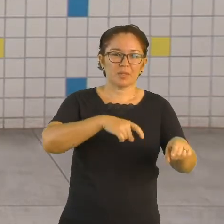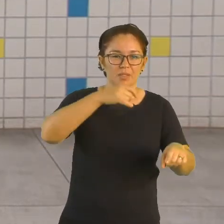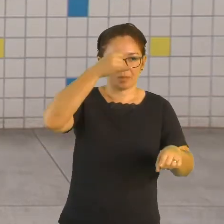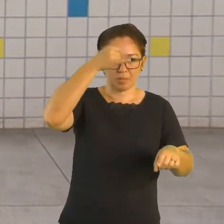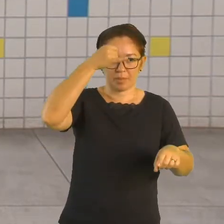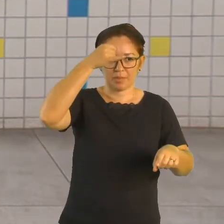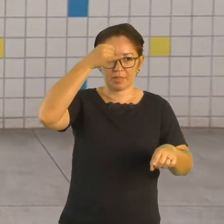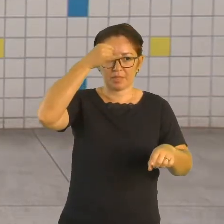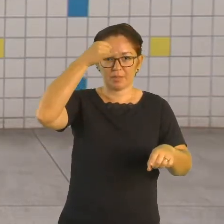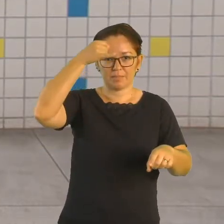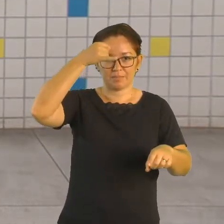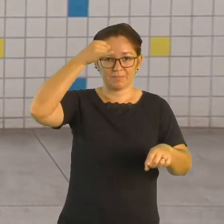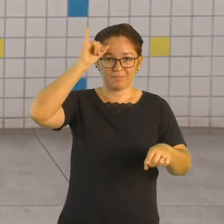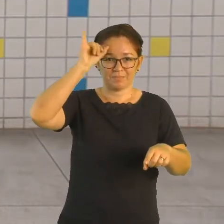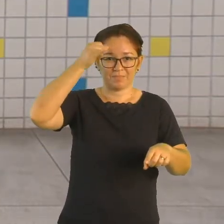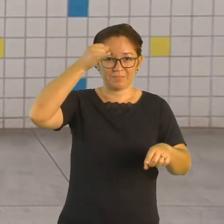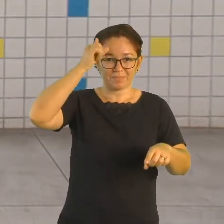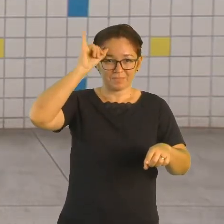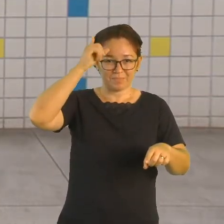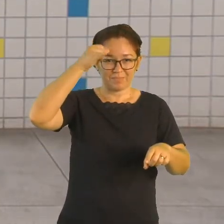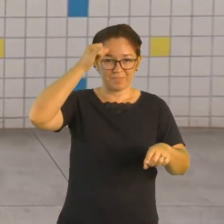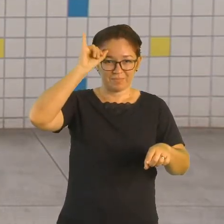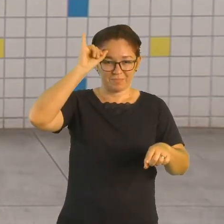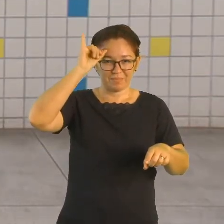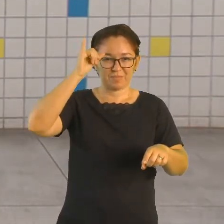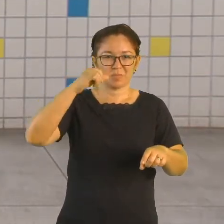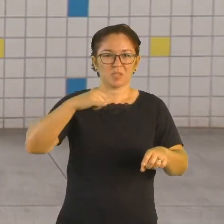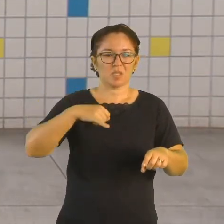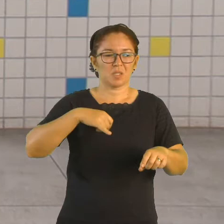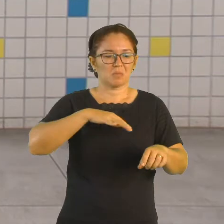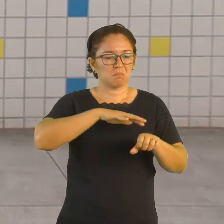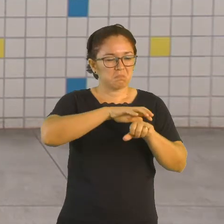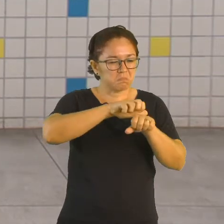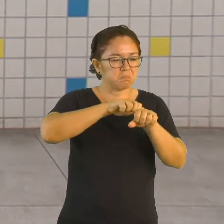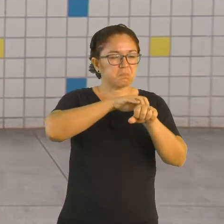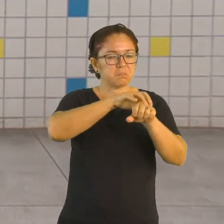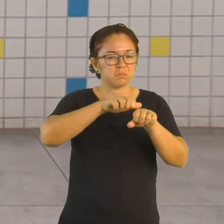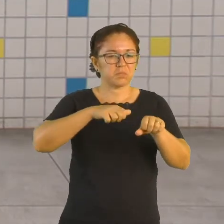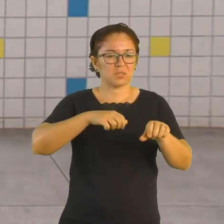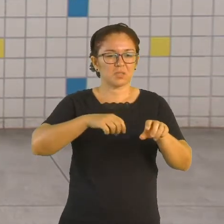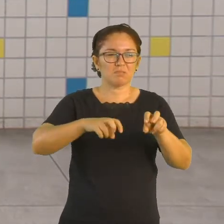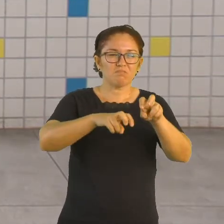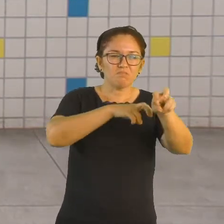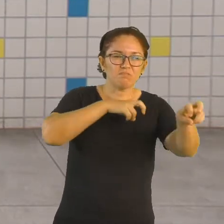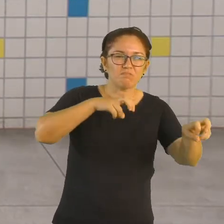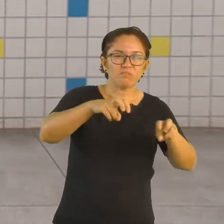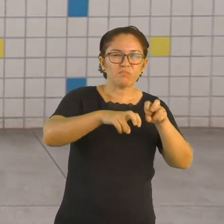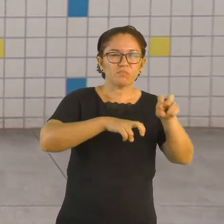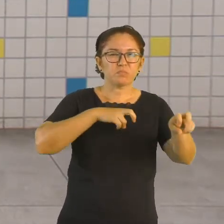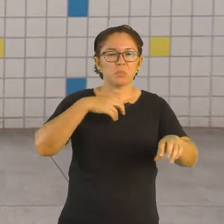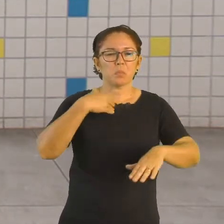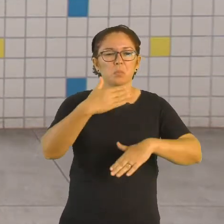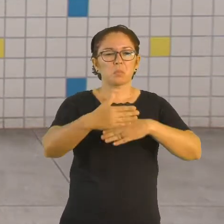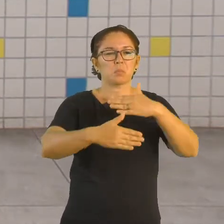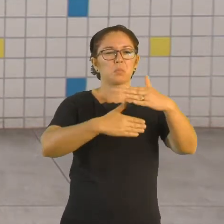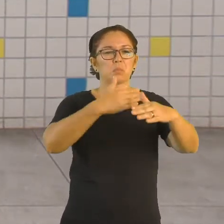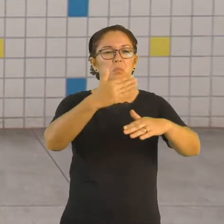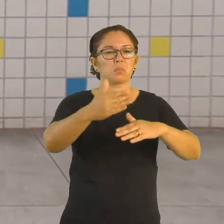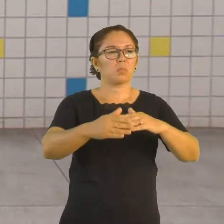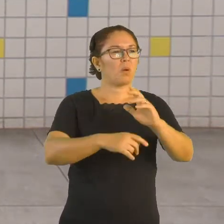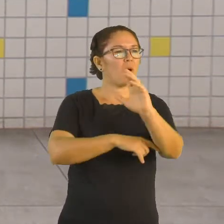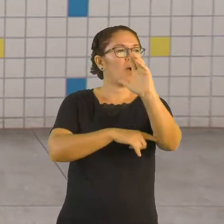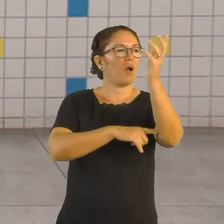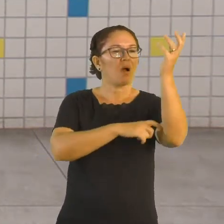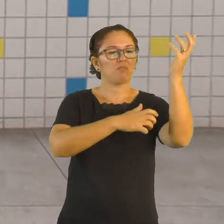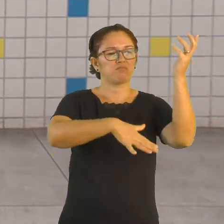Vamos entender o que é a desigualdade social no Brasil? É um problema que afeta grande parte da população